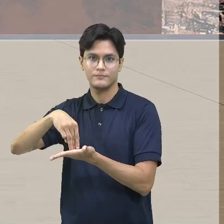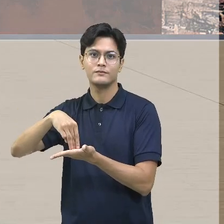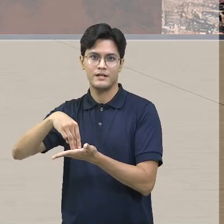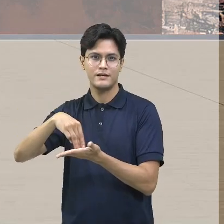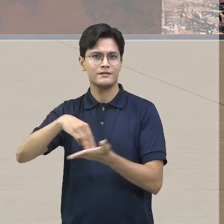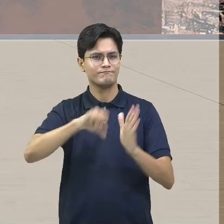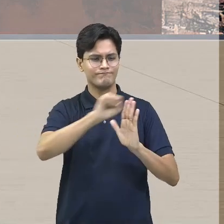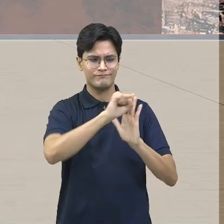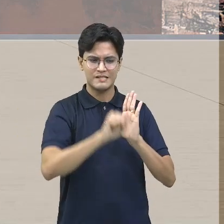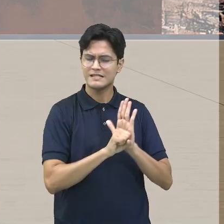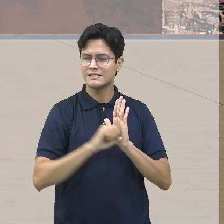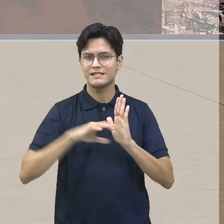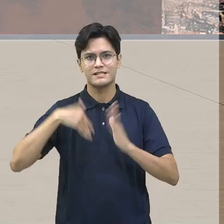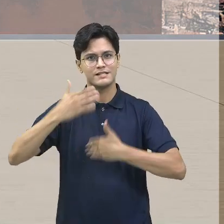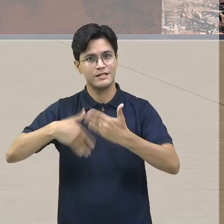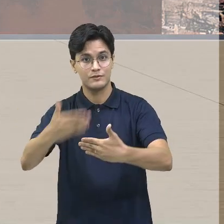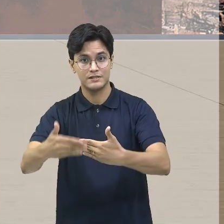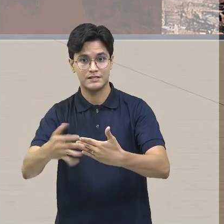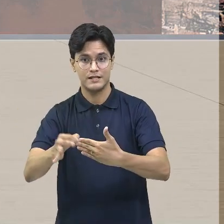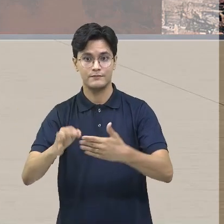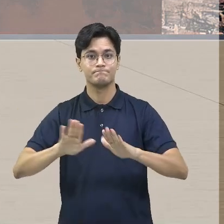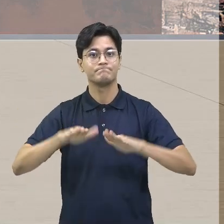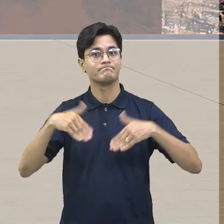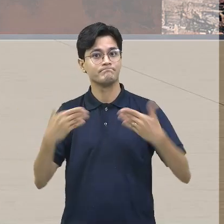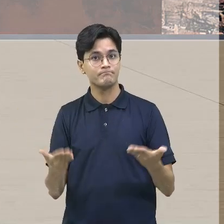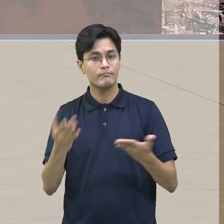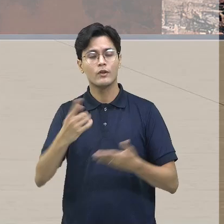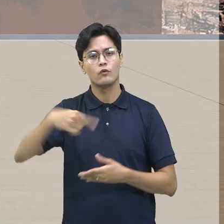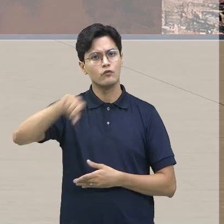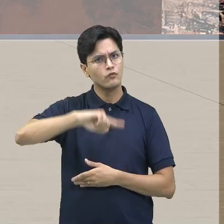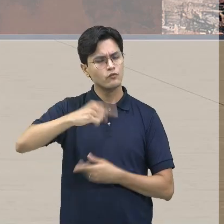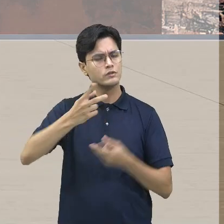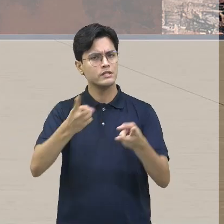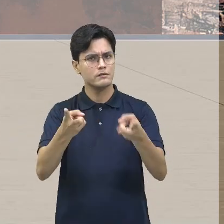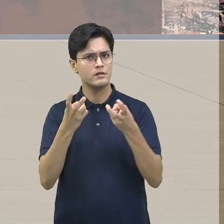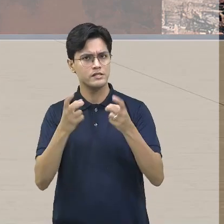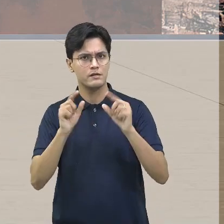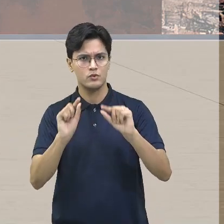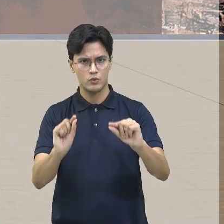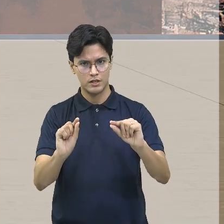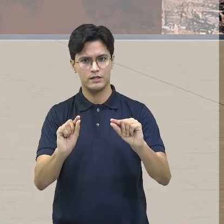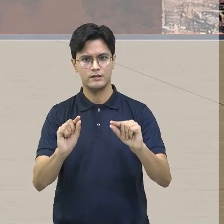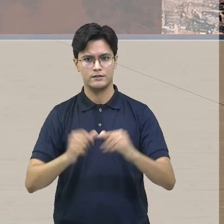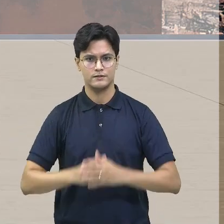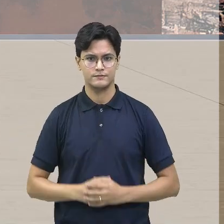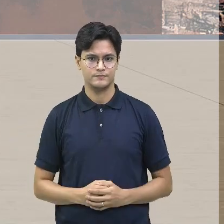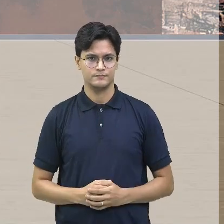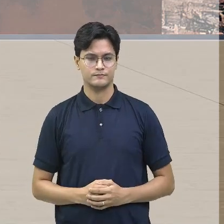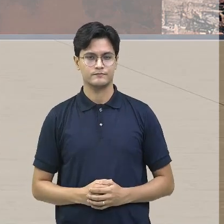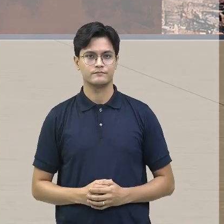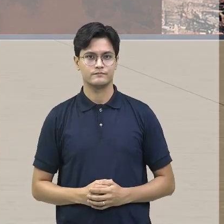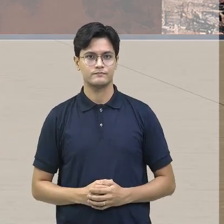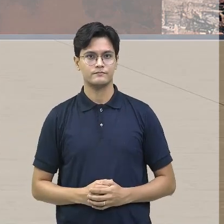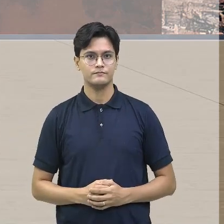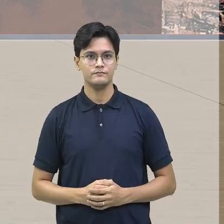séculos. Então você percebe justamente que o Império Romano ele